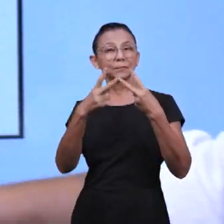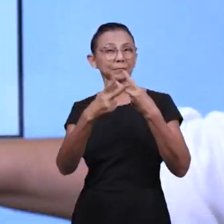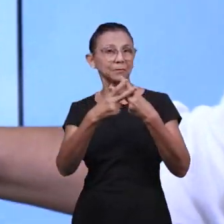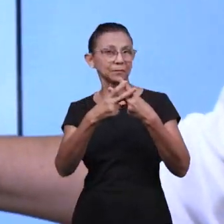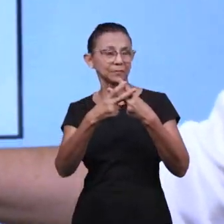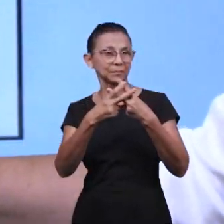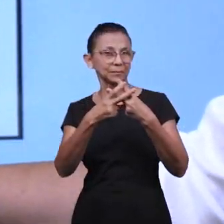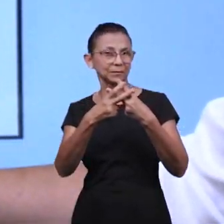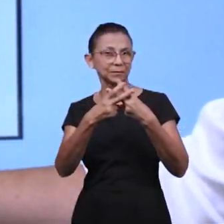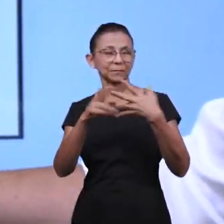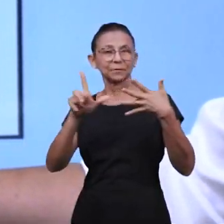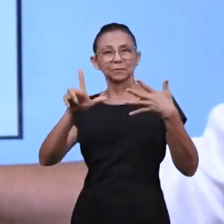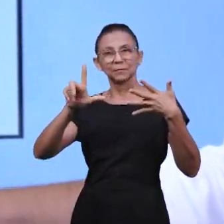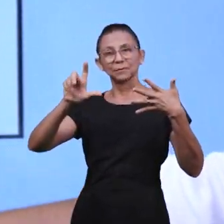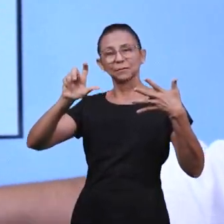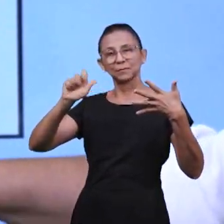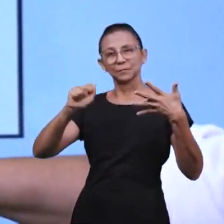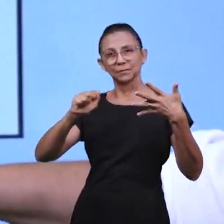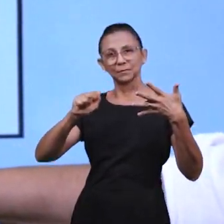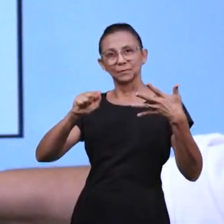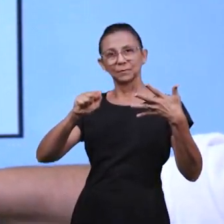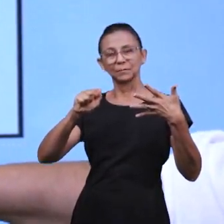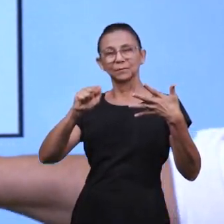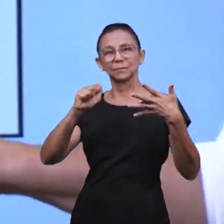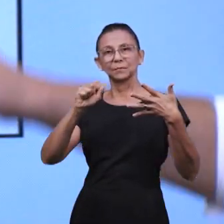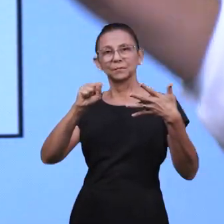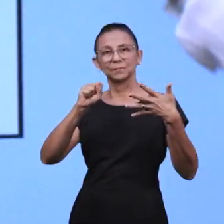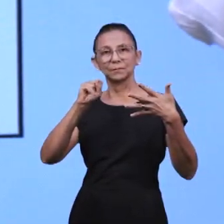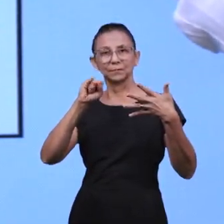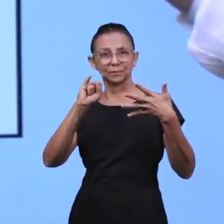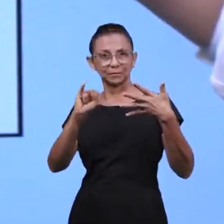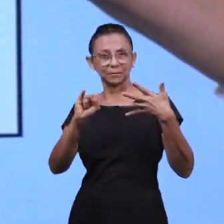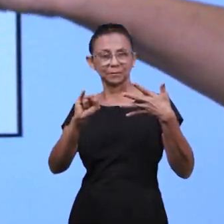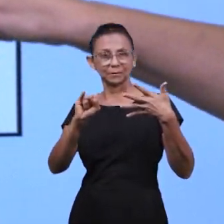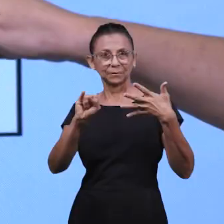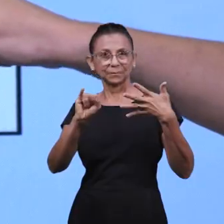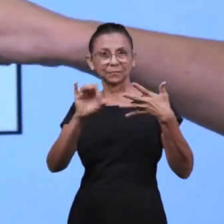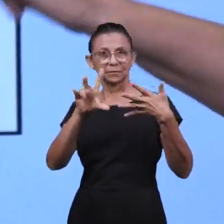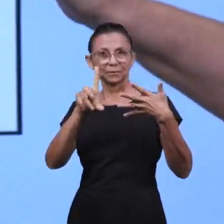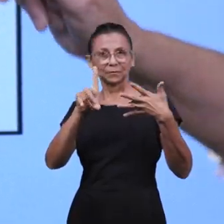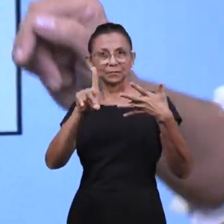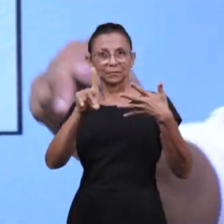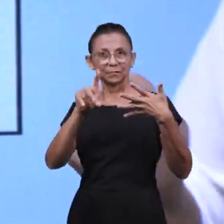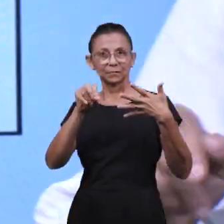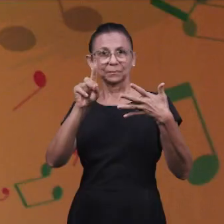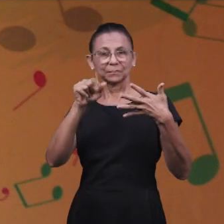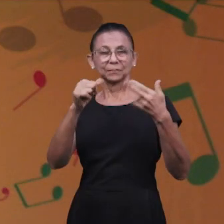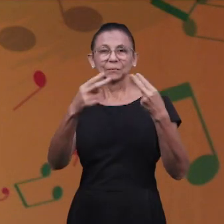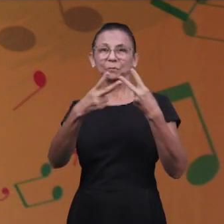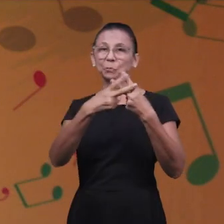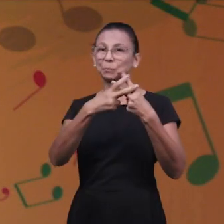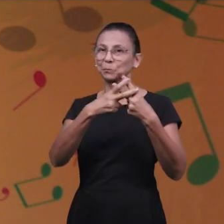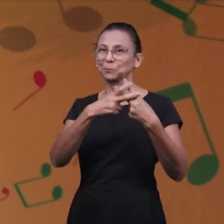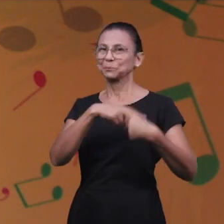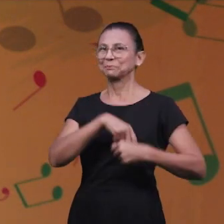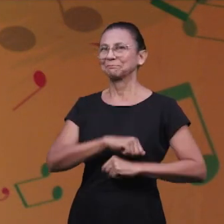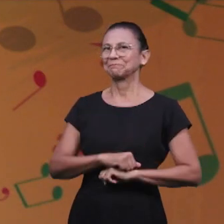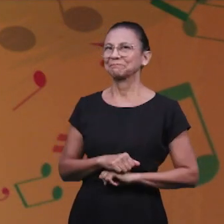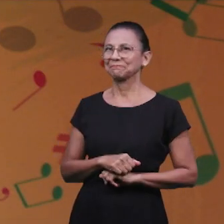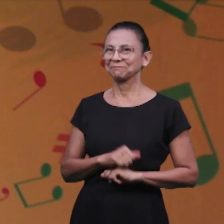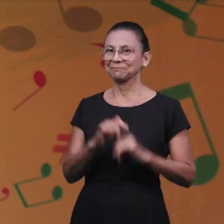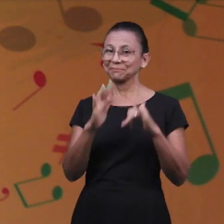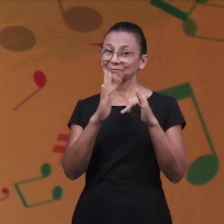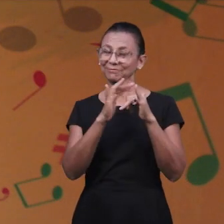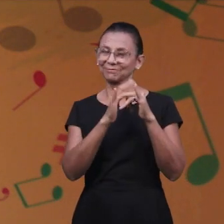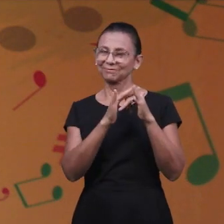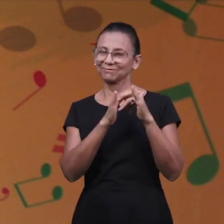sustenido, Lá, Si e Dó sustenido. A tia vai tocar aqui na